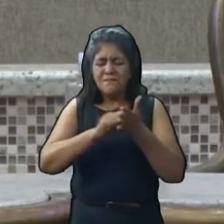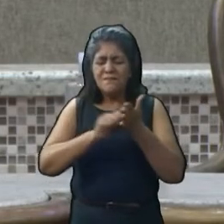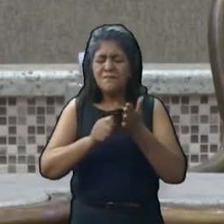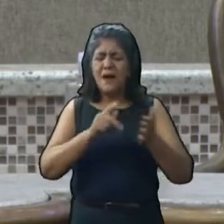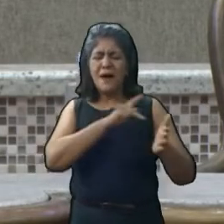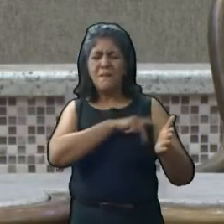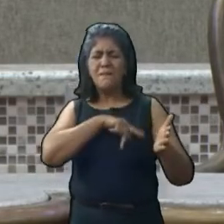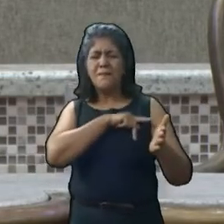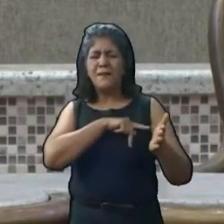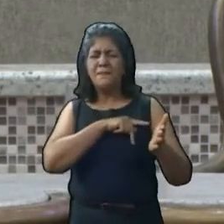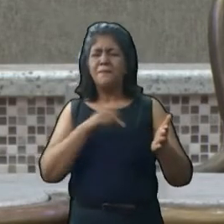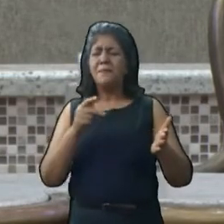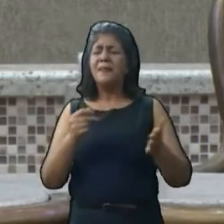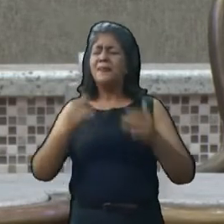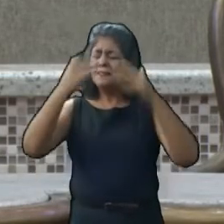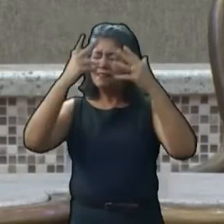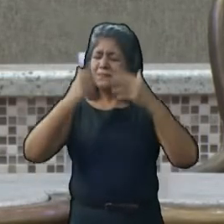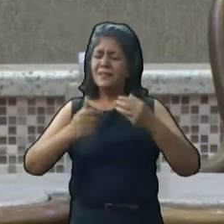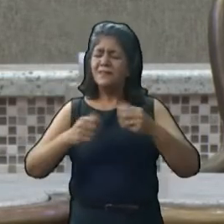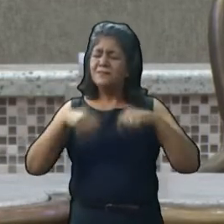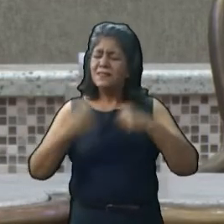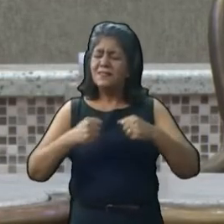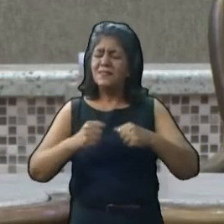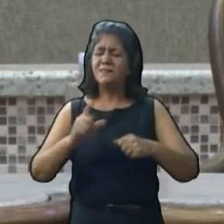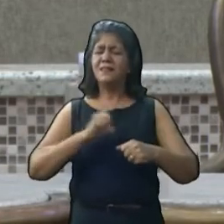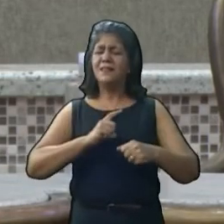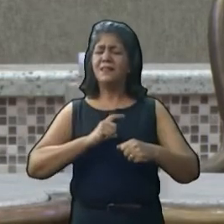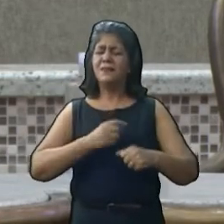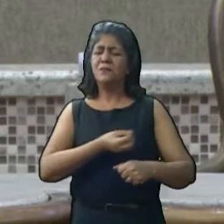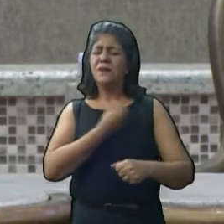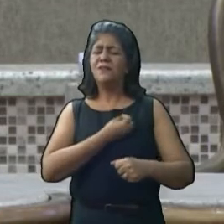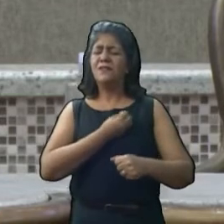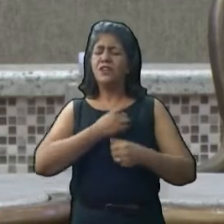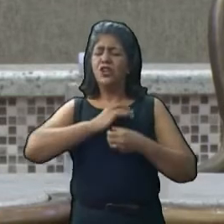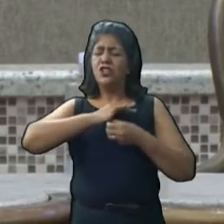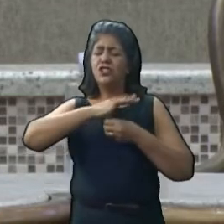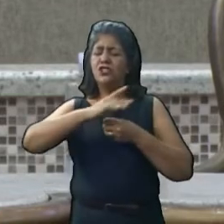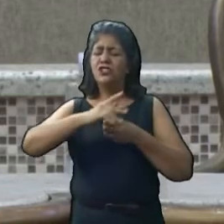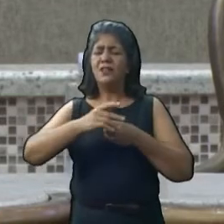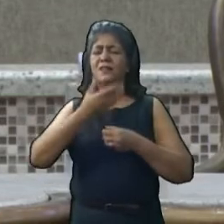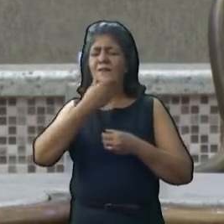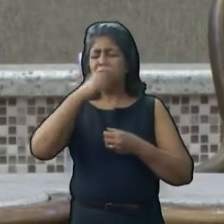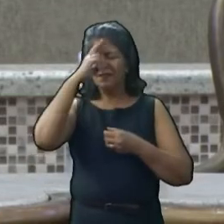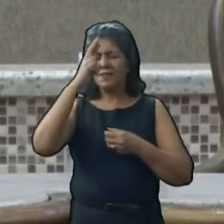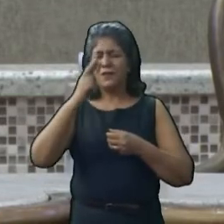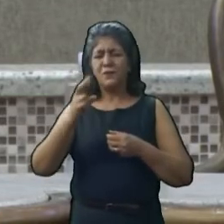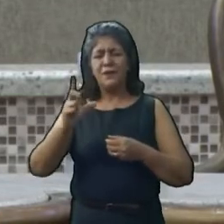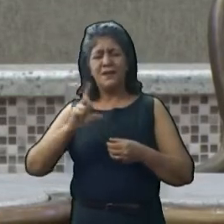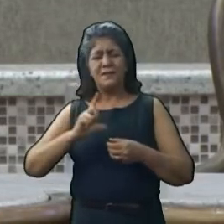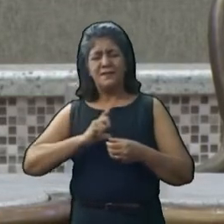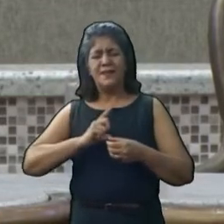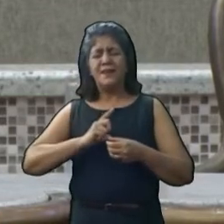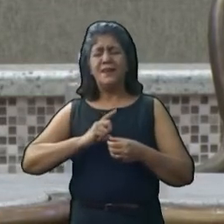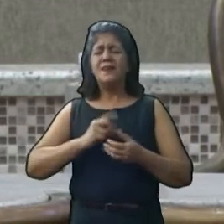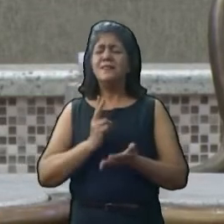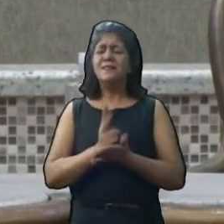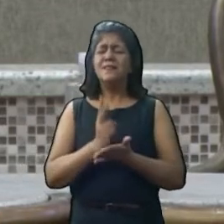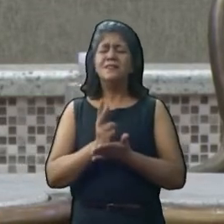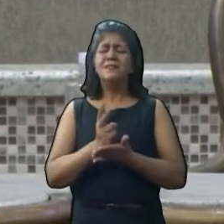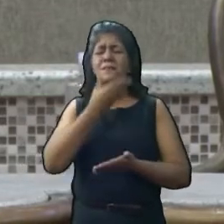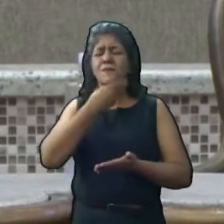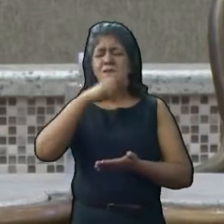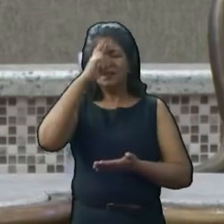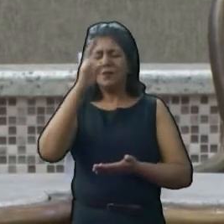é que tenhamos uma vida cheia do senhor possuída pelo senhor eu quero que o senhor venha